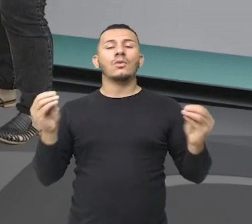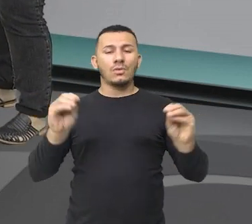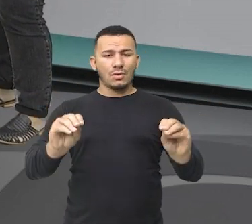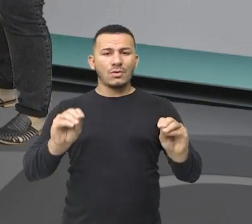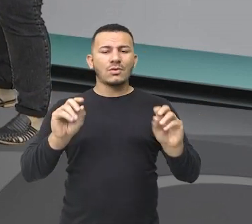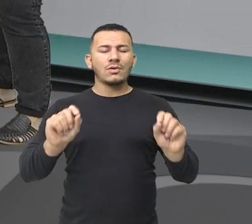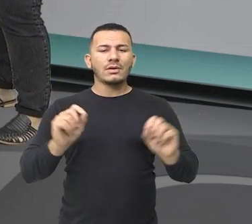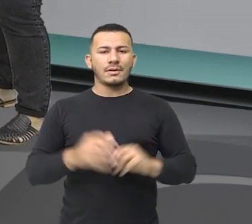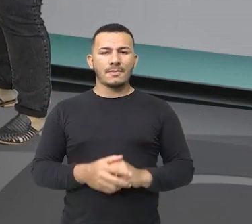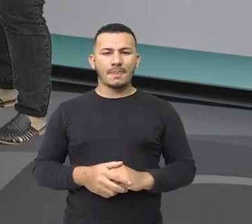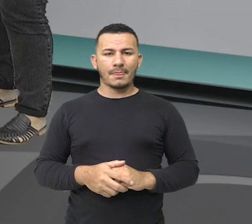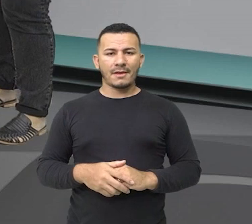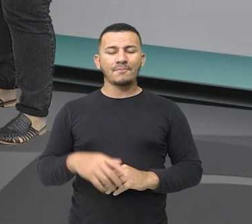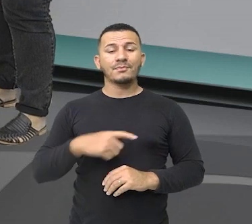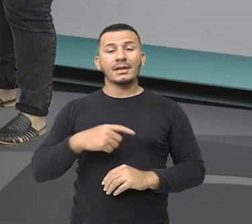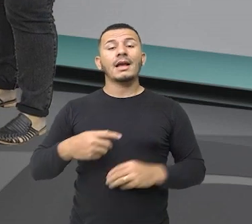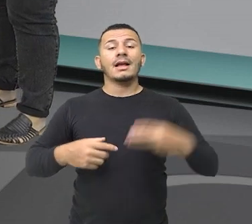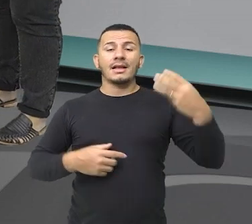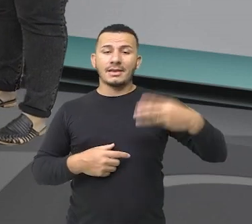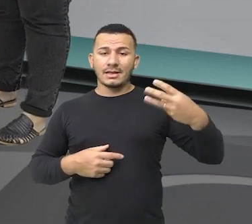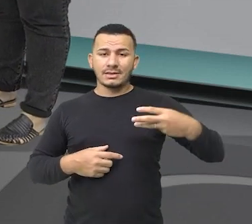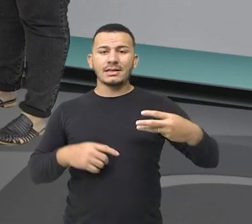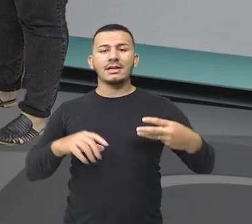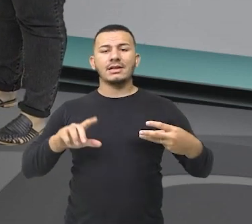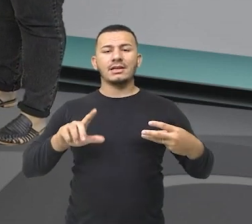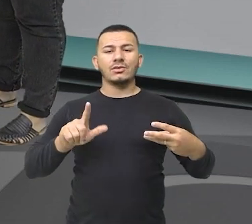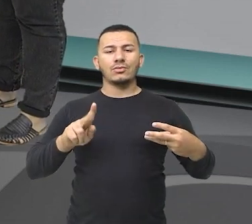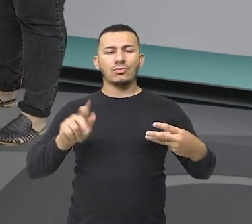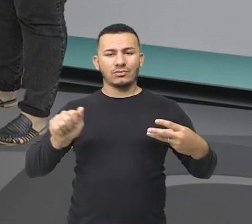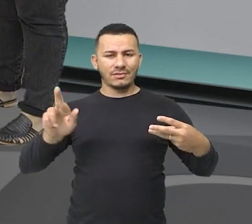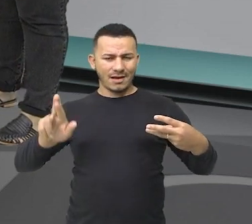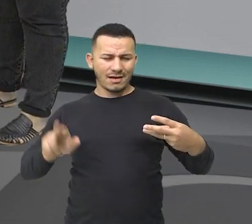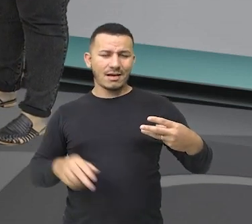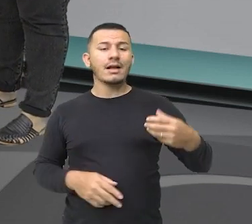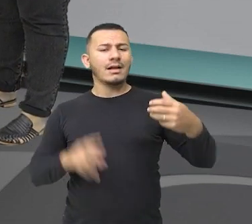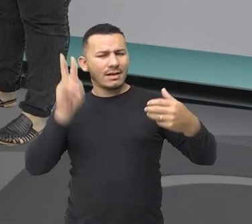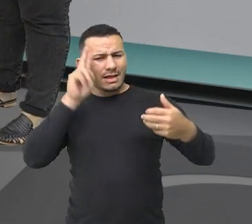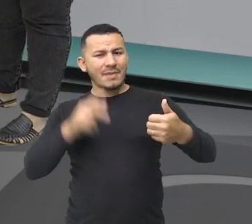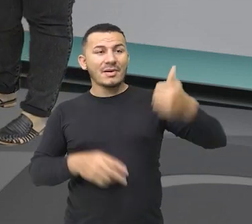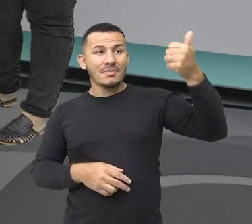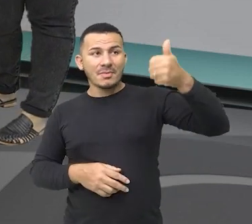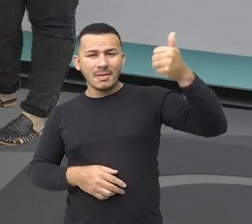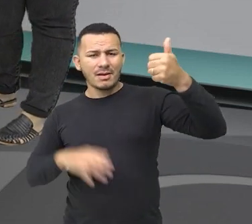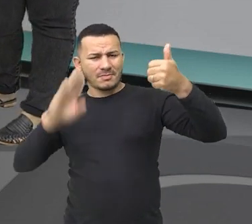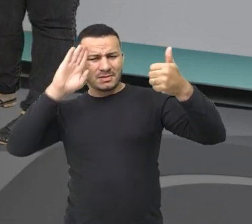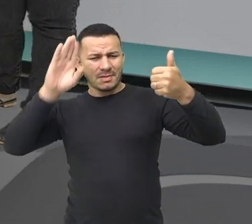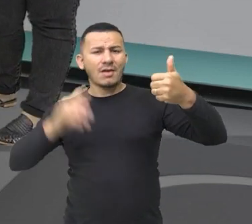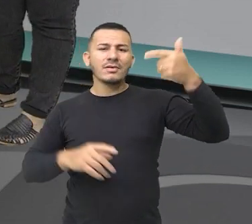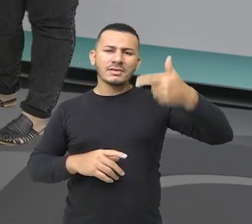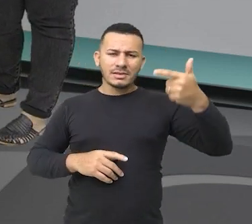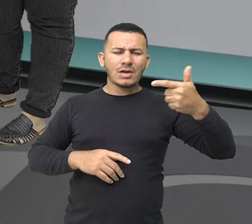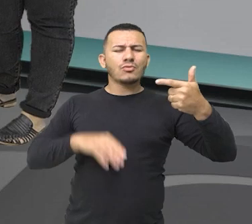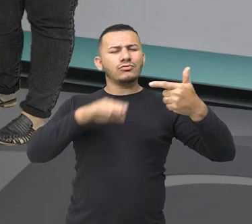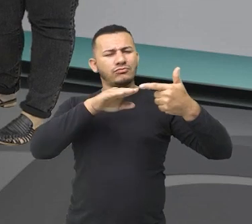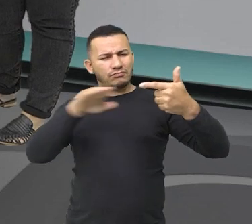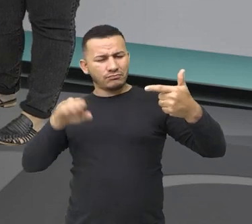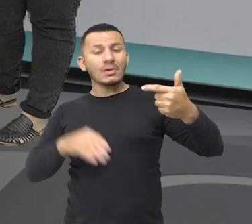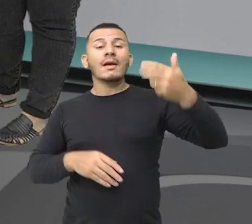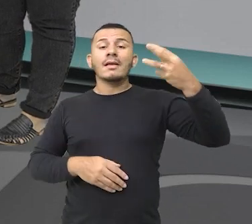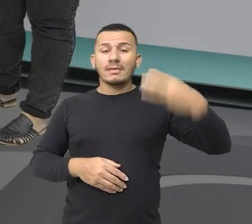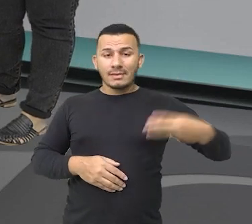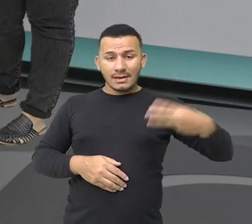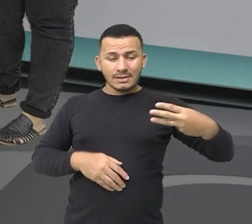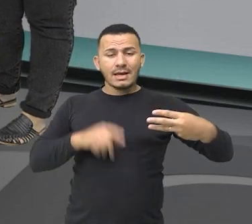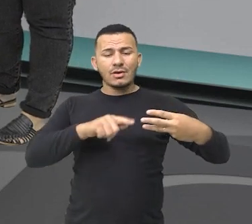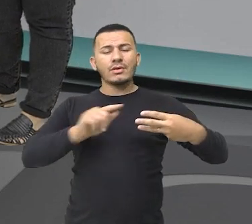em terceiro lugar. Que assim como, né, em primeiro lugar e segundo lugar, é um conectivo, é uma expressão que serve